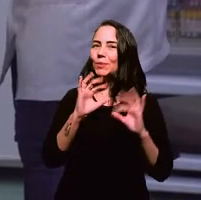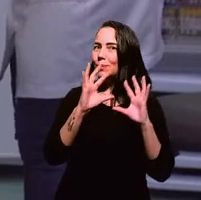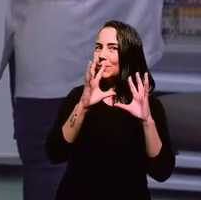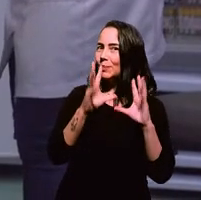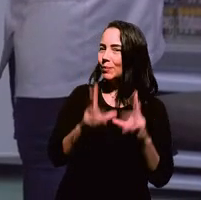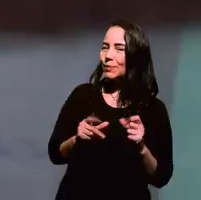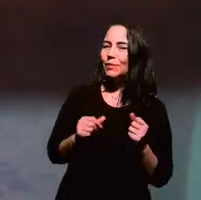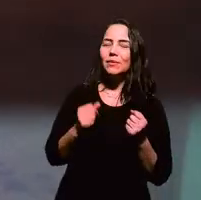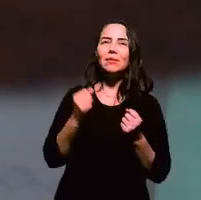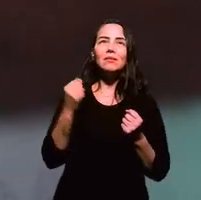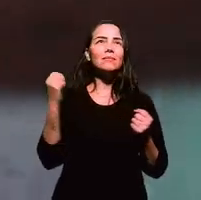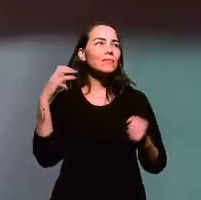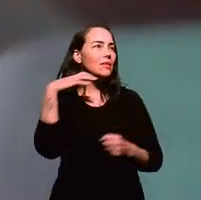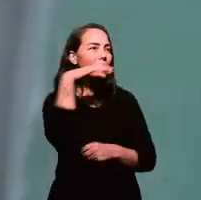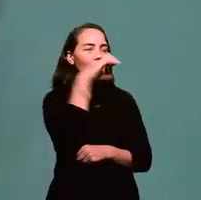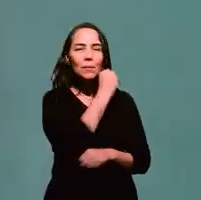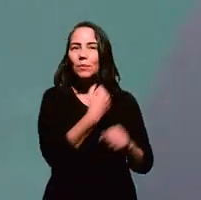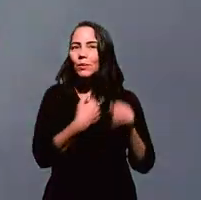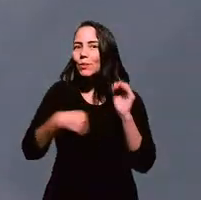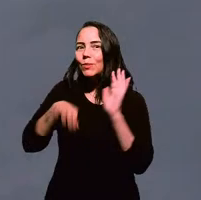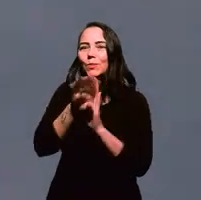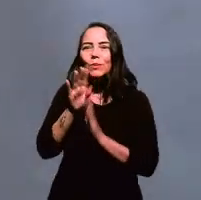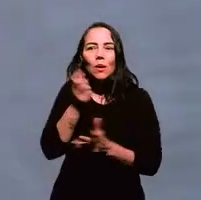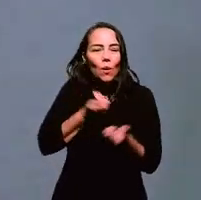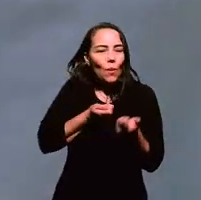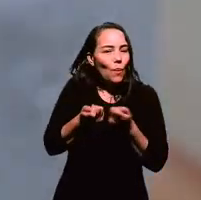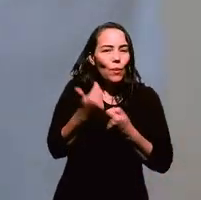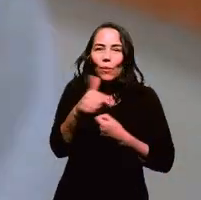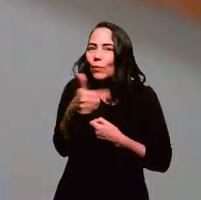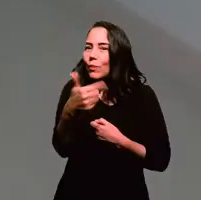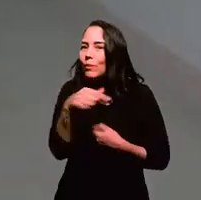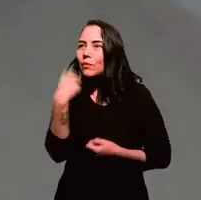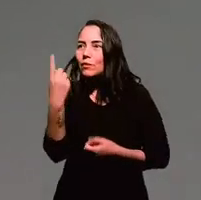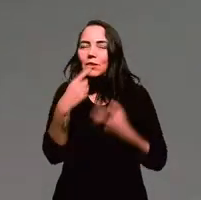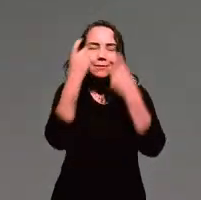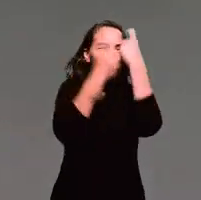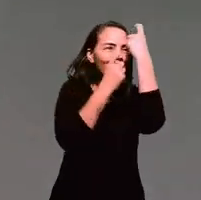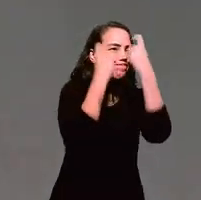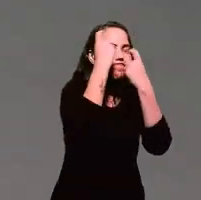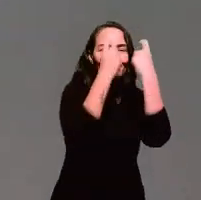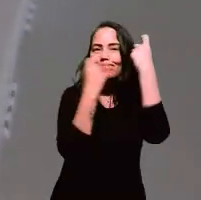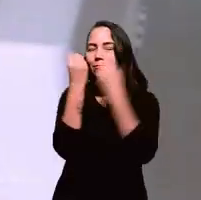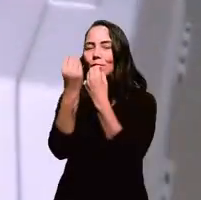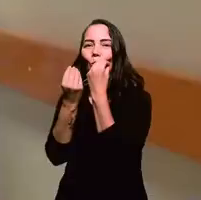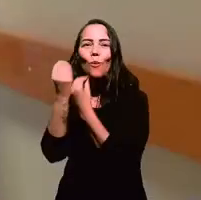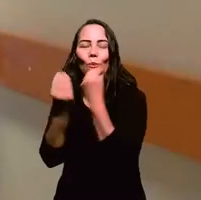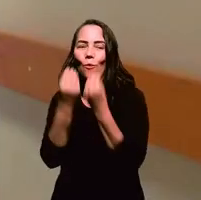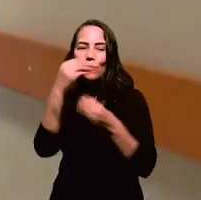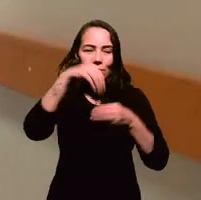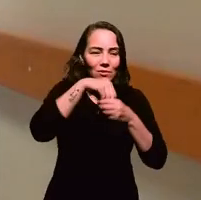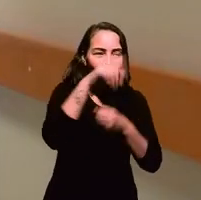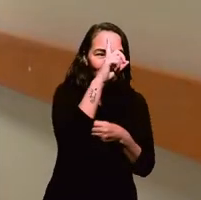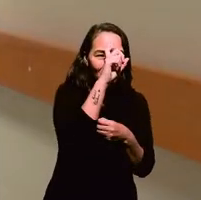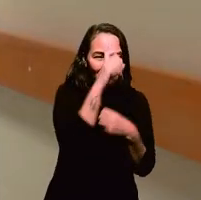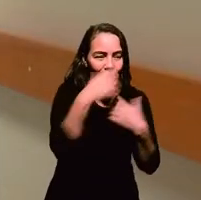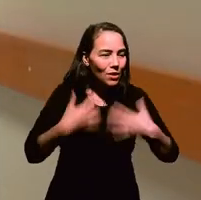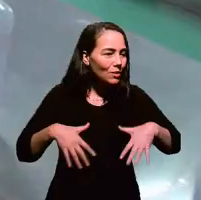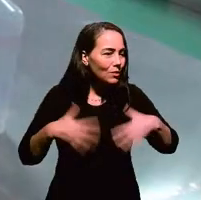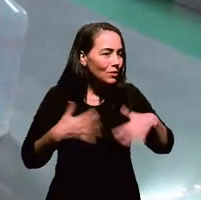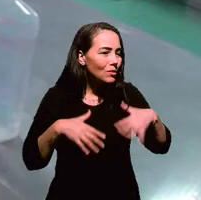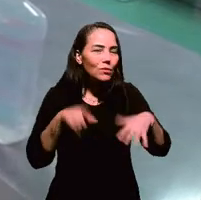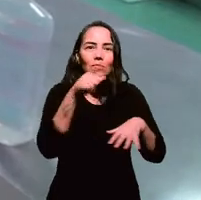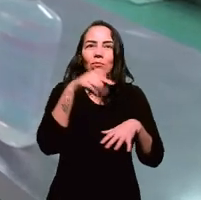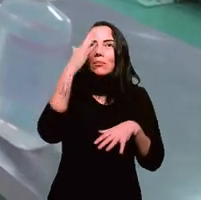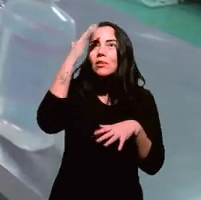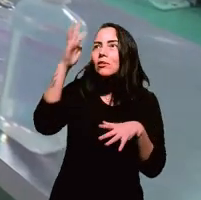uma forma muito rápida e descontrolada, né? A gente com uma preocupação muito grande, como seria dentro do hospital? Imagina sair